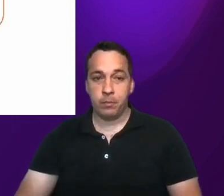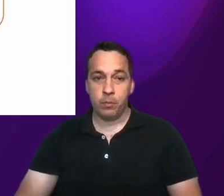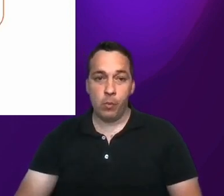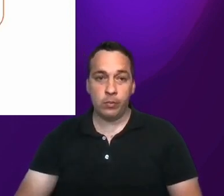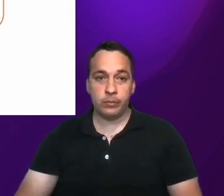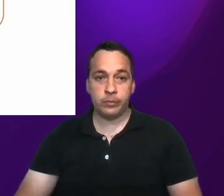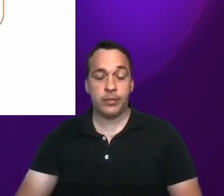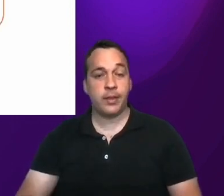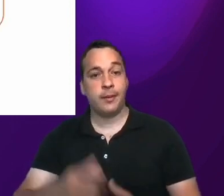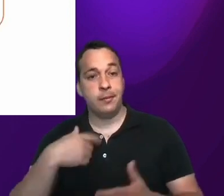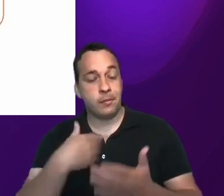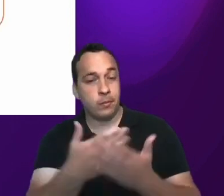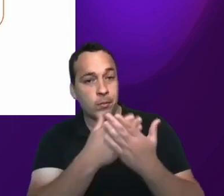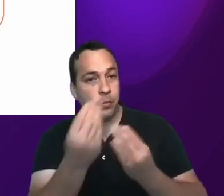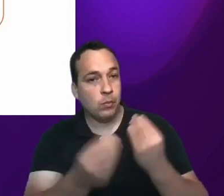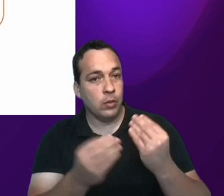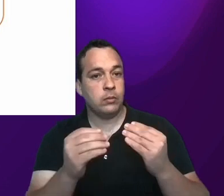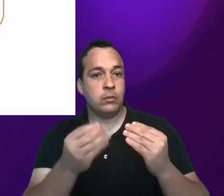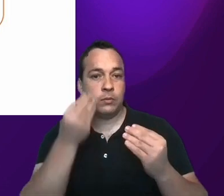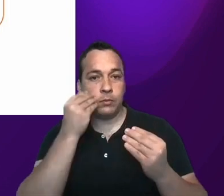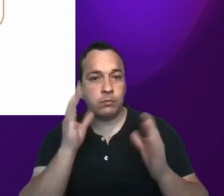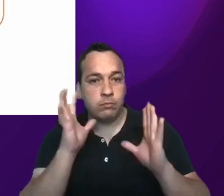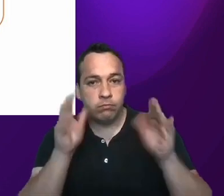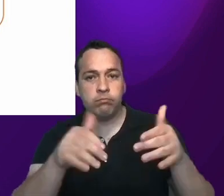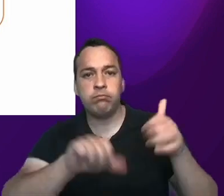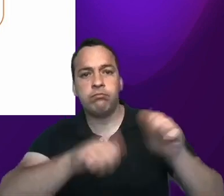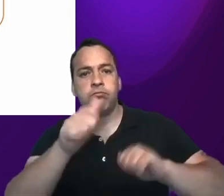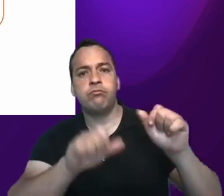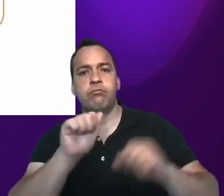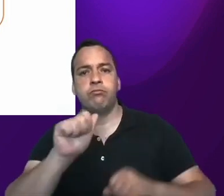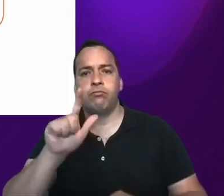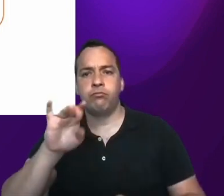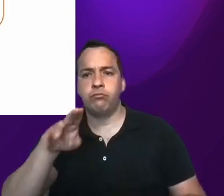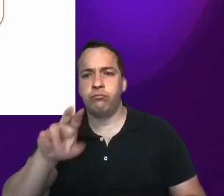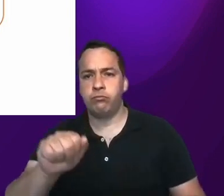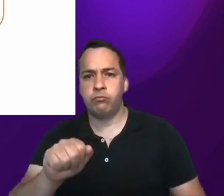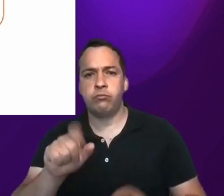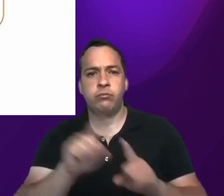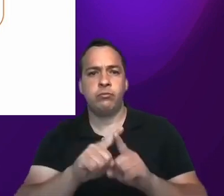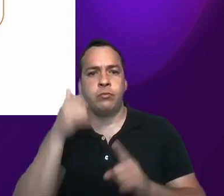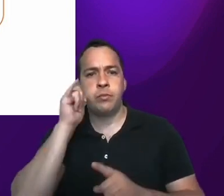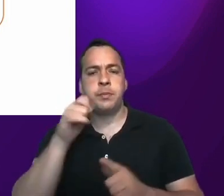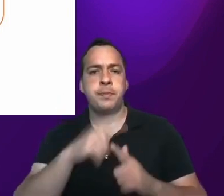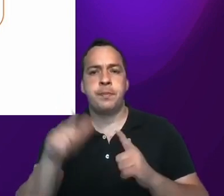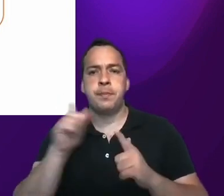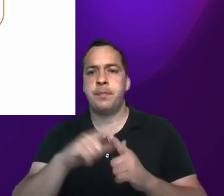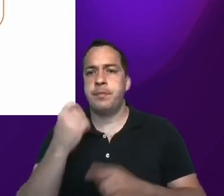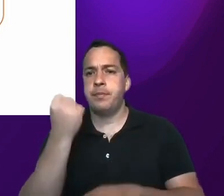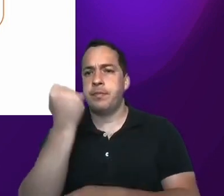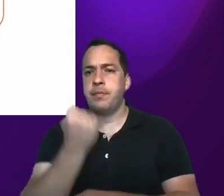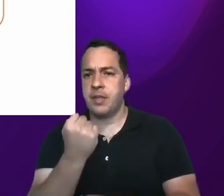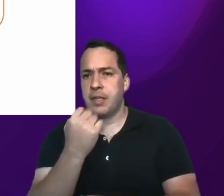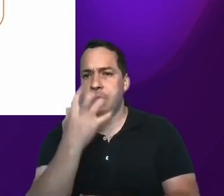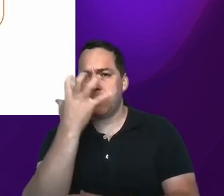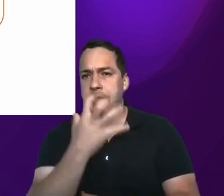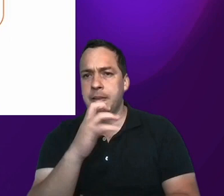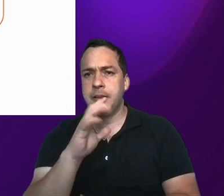estudo na tentativa de avaliar o efeito da albumina na prevenção da hipotensão cardiolítica. Então, a